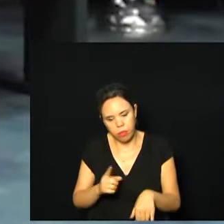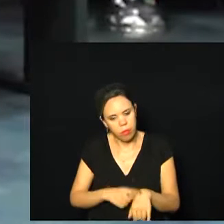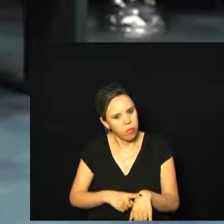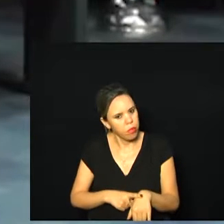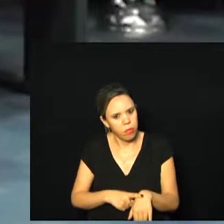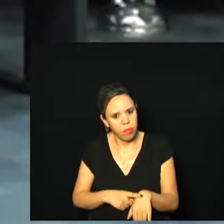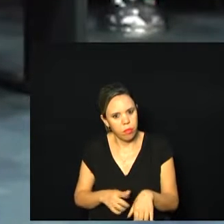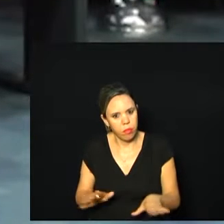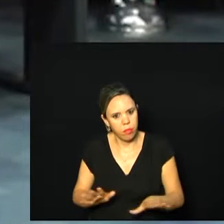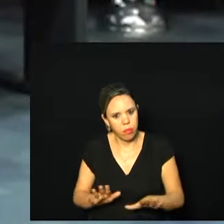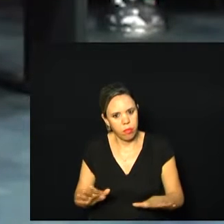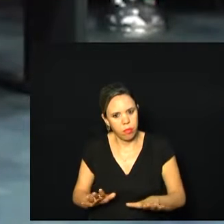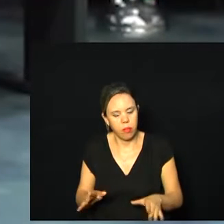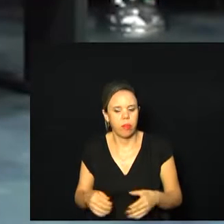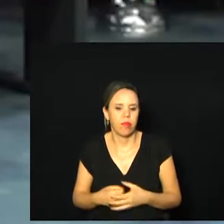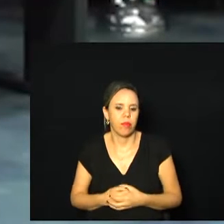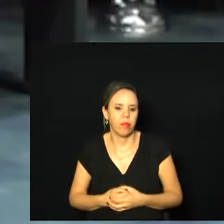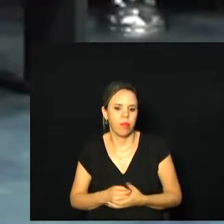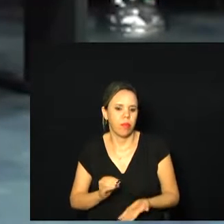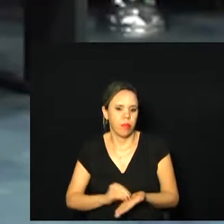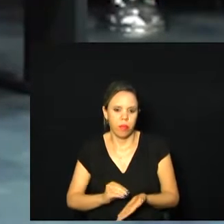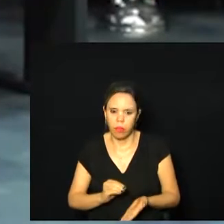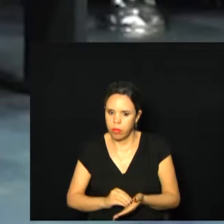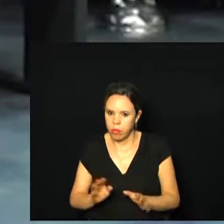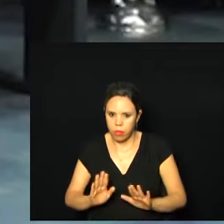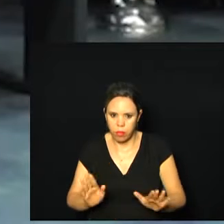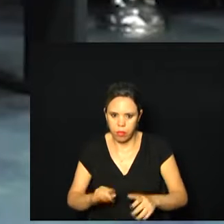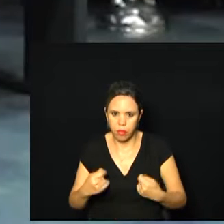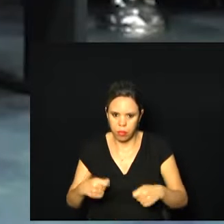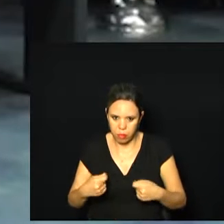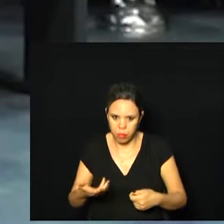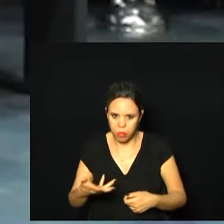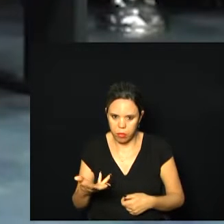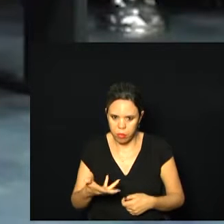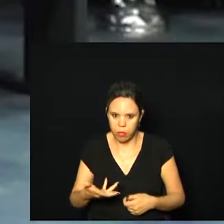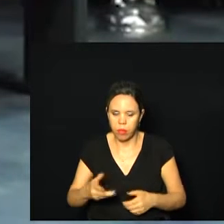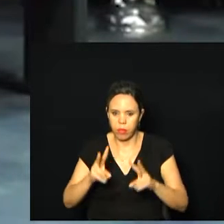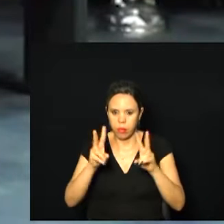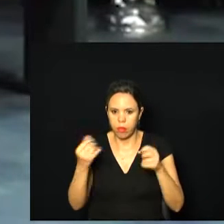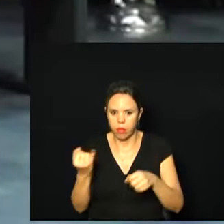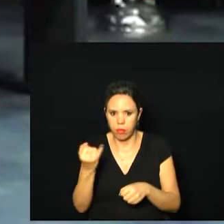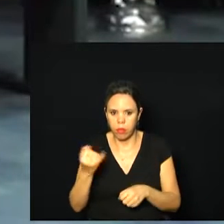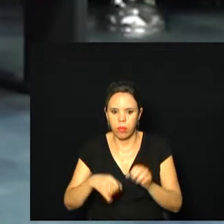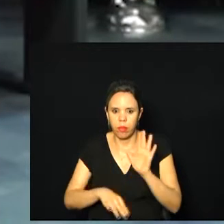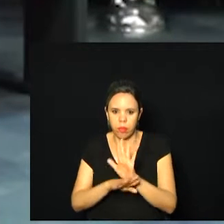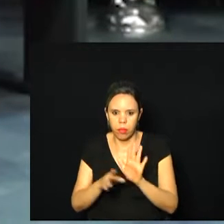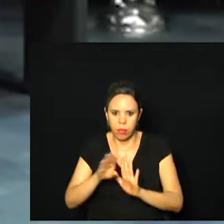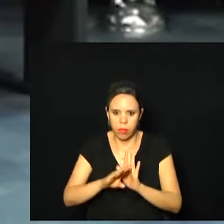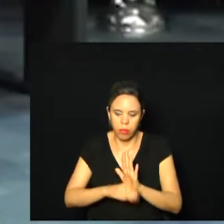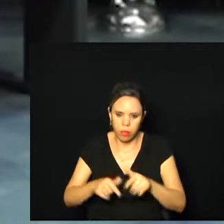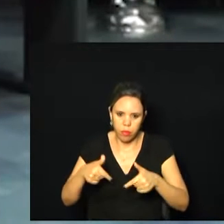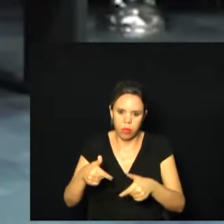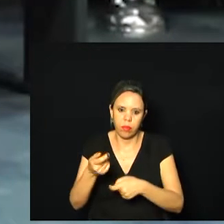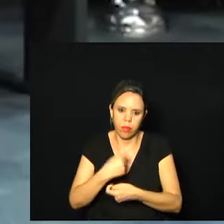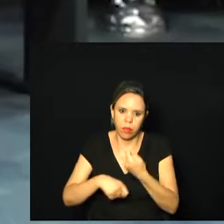que foi necessário dar celeridade e apreciar temas importantes do Programa de Ativação Econômica, a